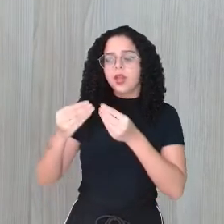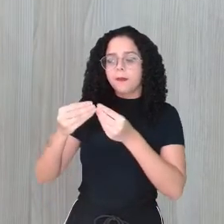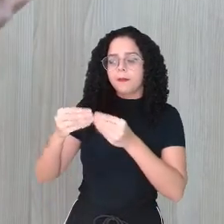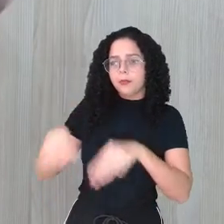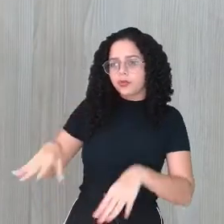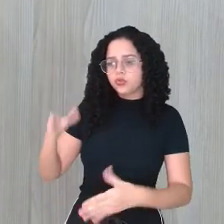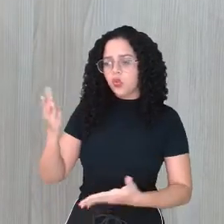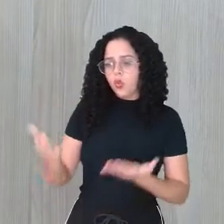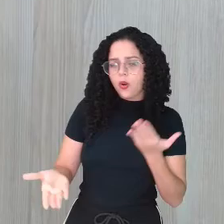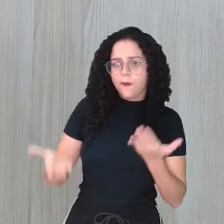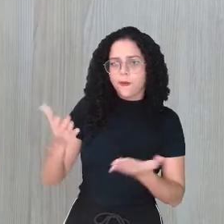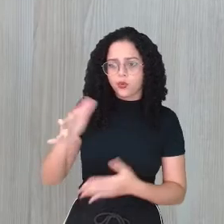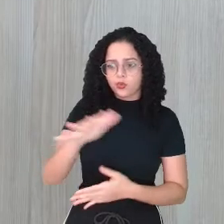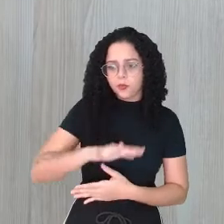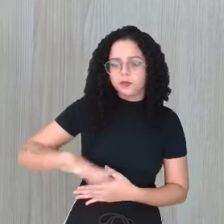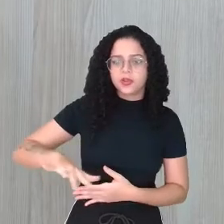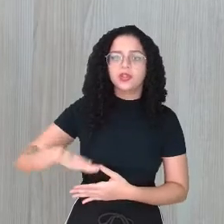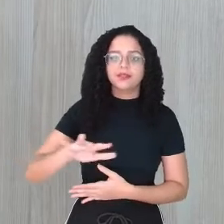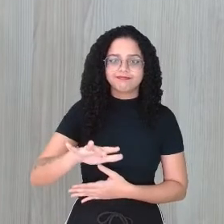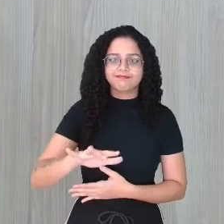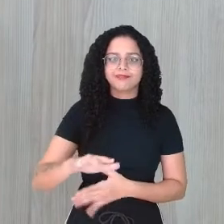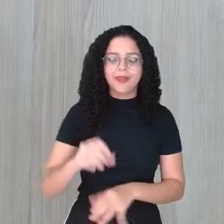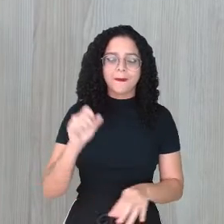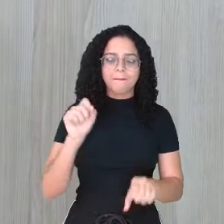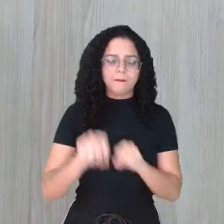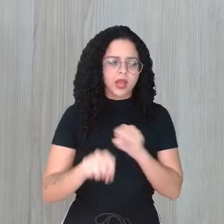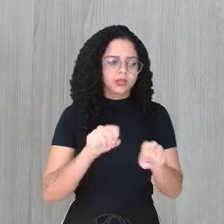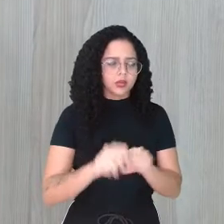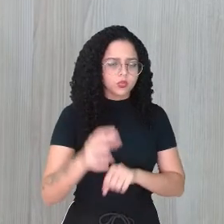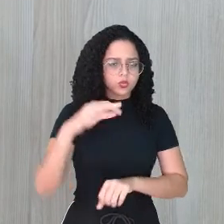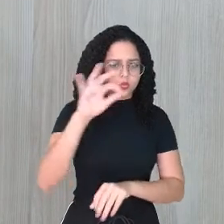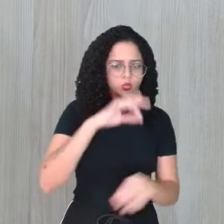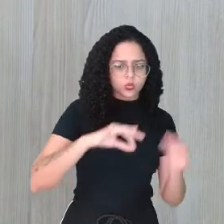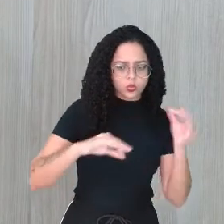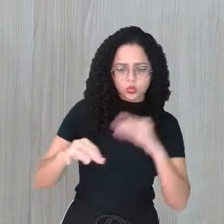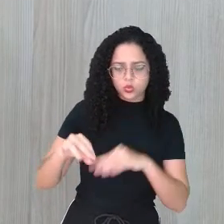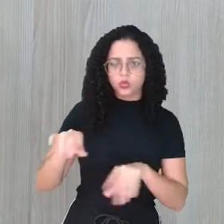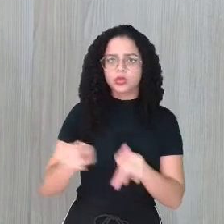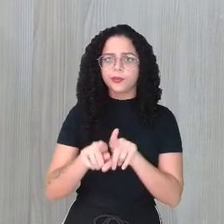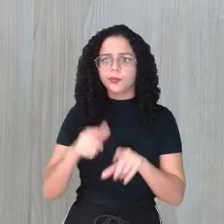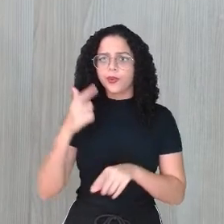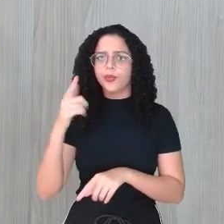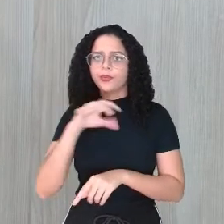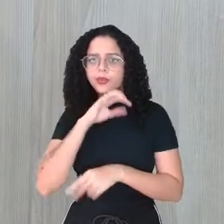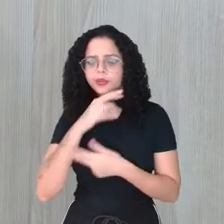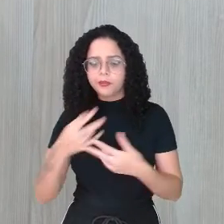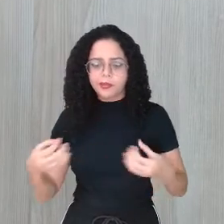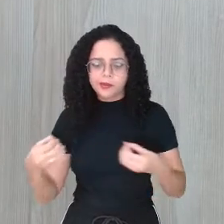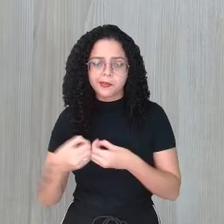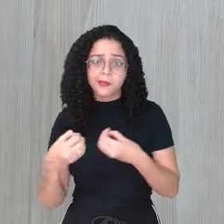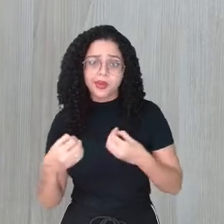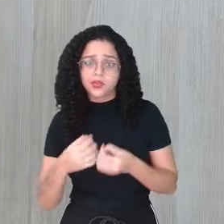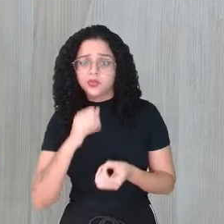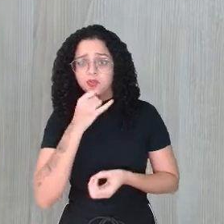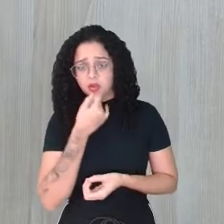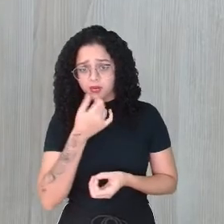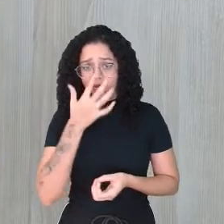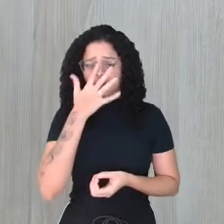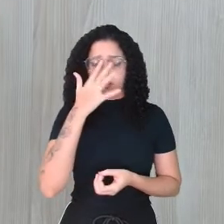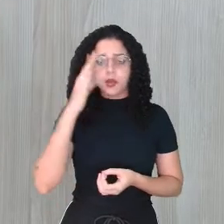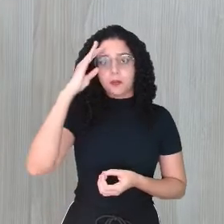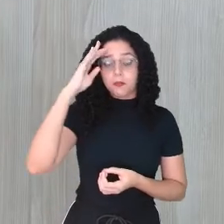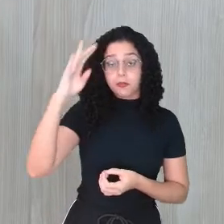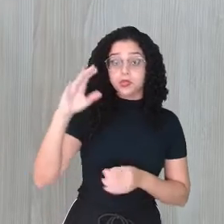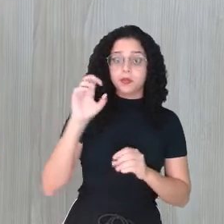equilíbrio daquele ambiente, tá? Matando insetos e outros animais que estejam próximos, né? Porque, principalmente, quando